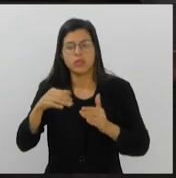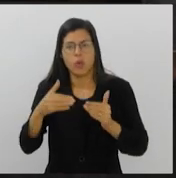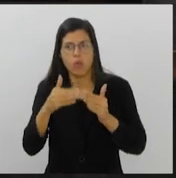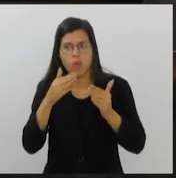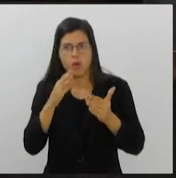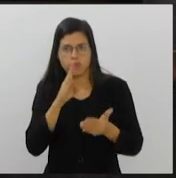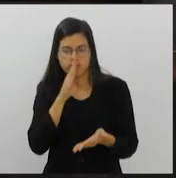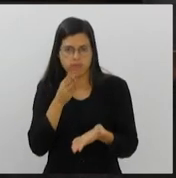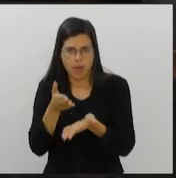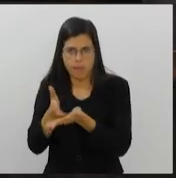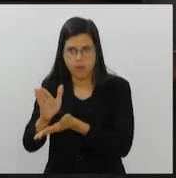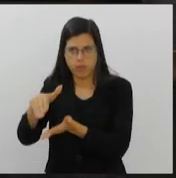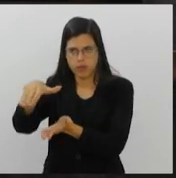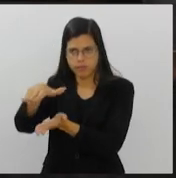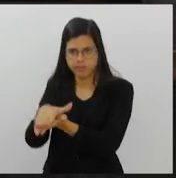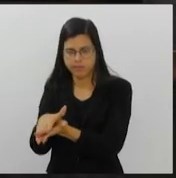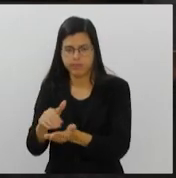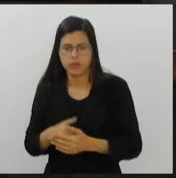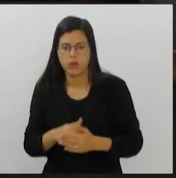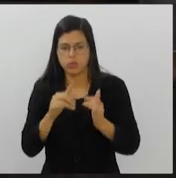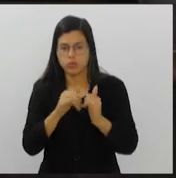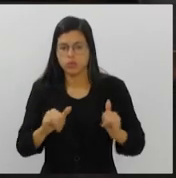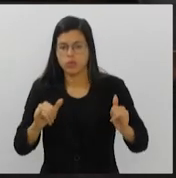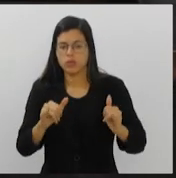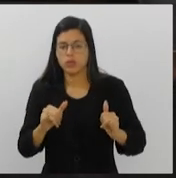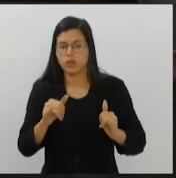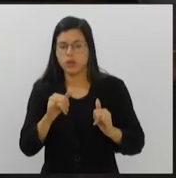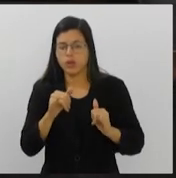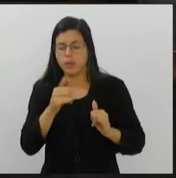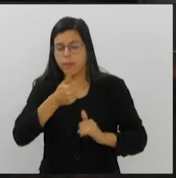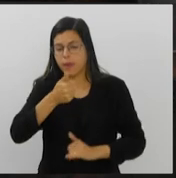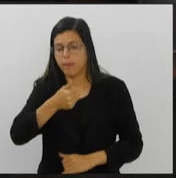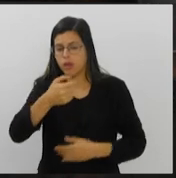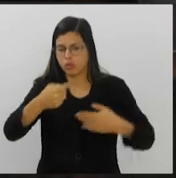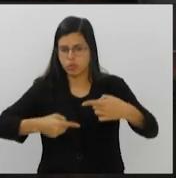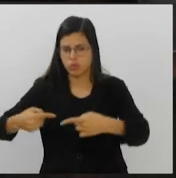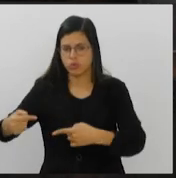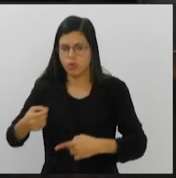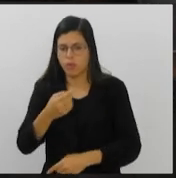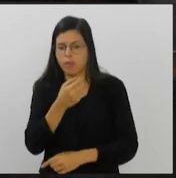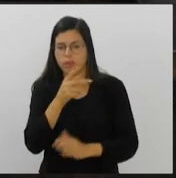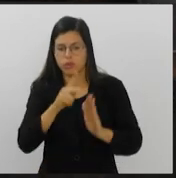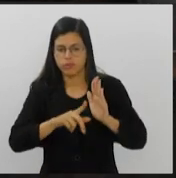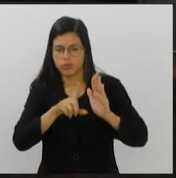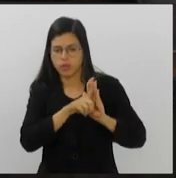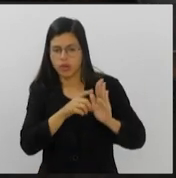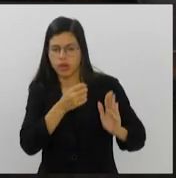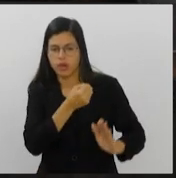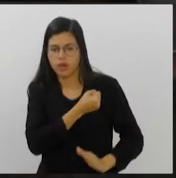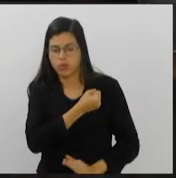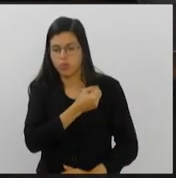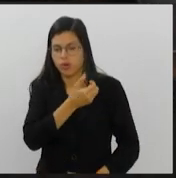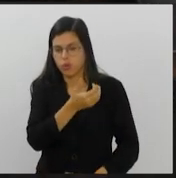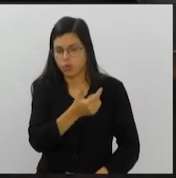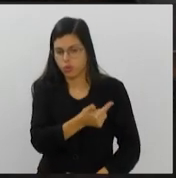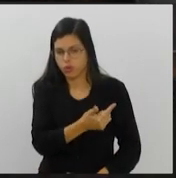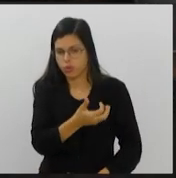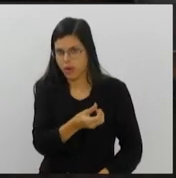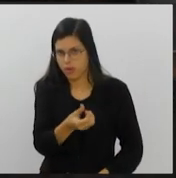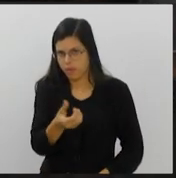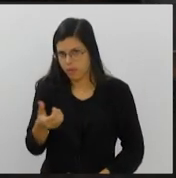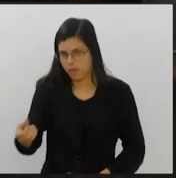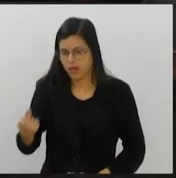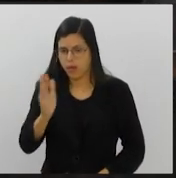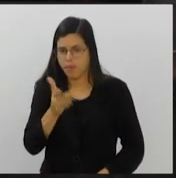estão. Aprovado, vai autógrafo. Anuncio, em primeira discussão, projeto de lei 2666 de 20,